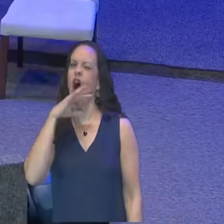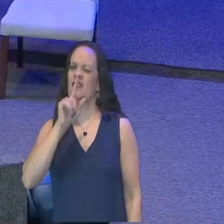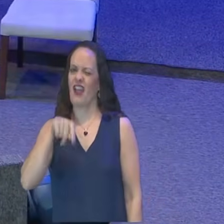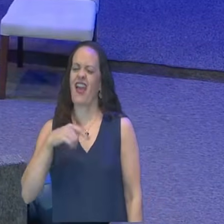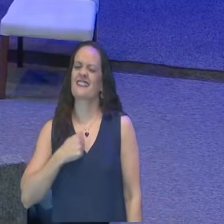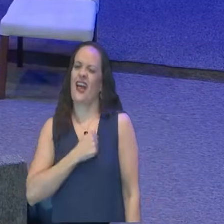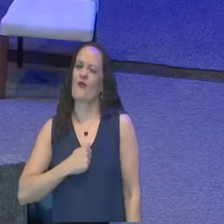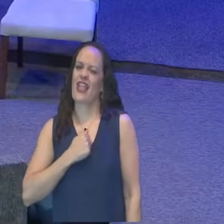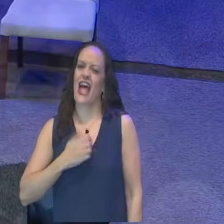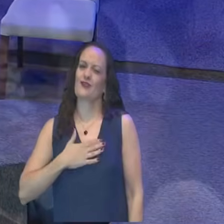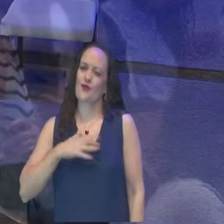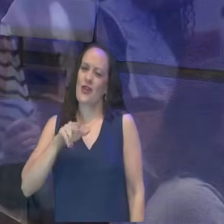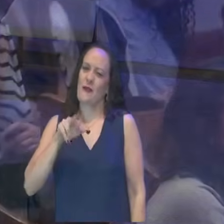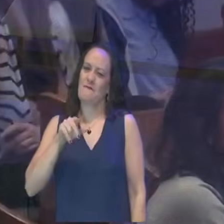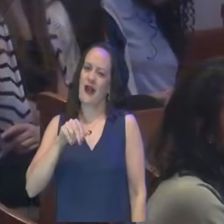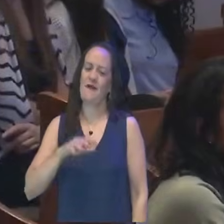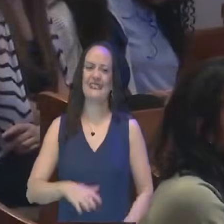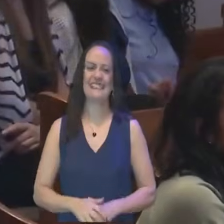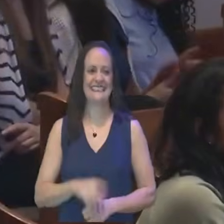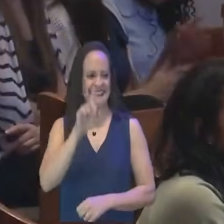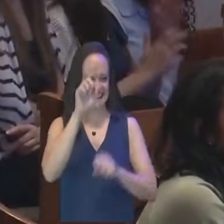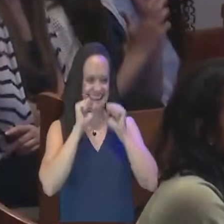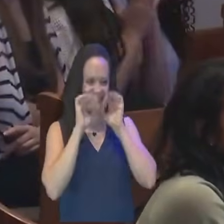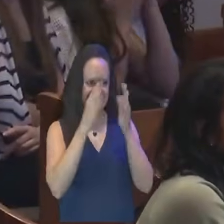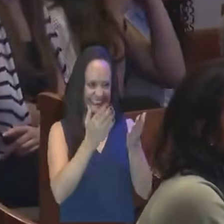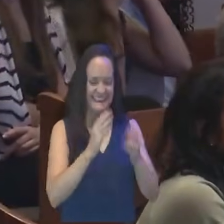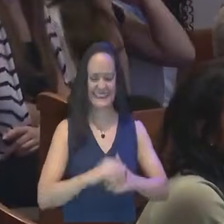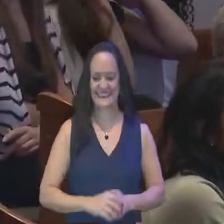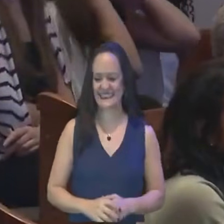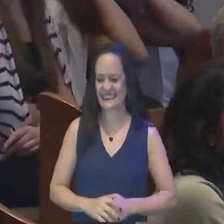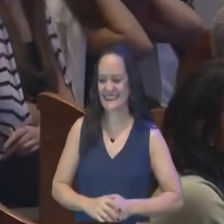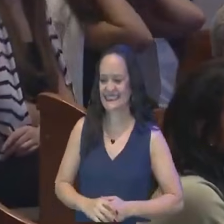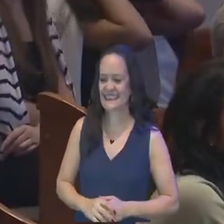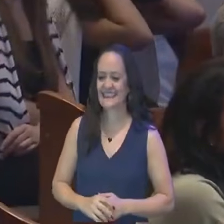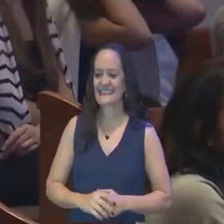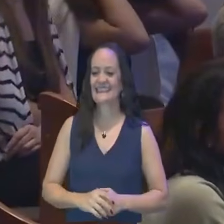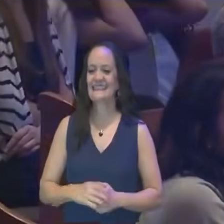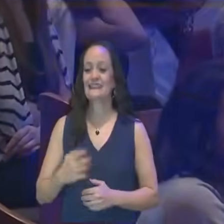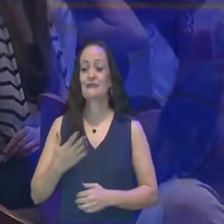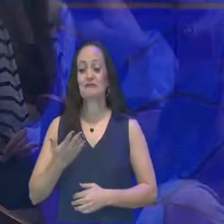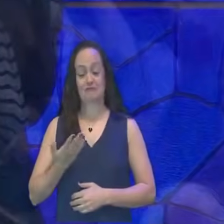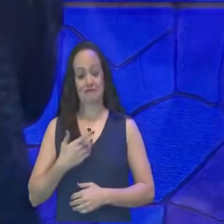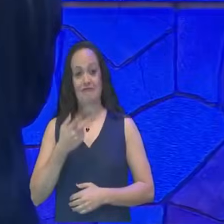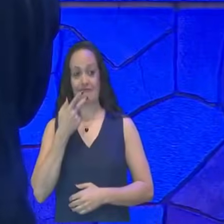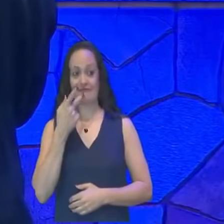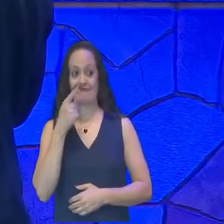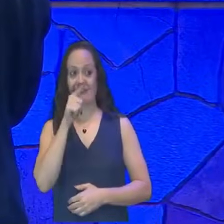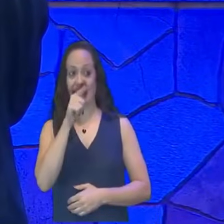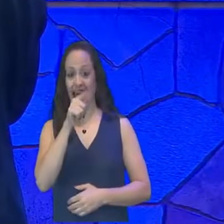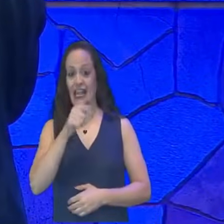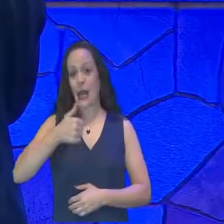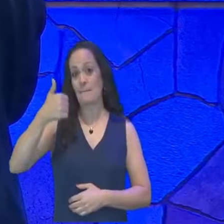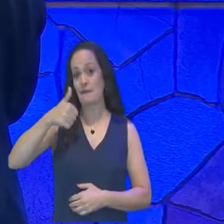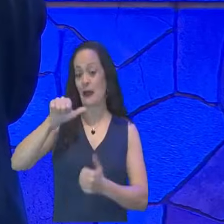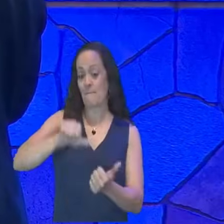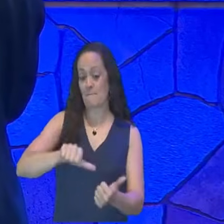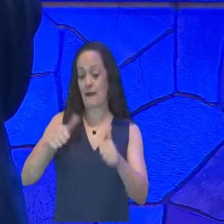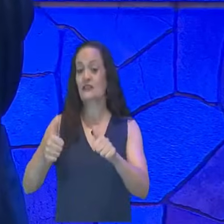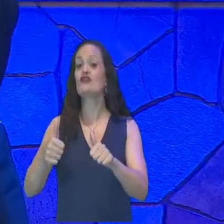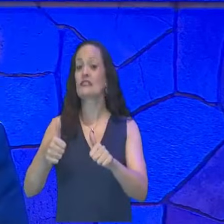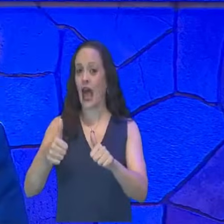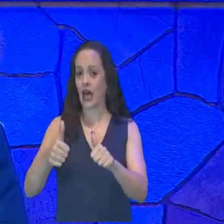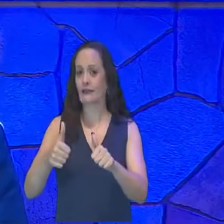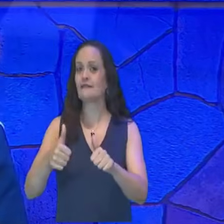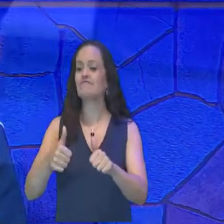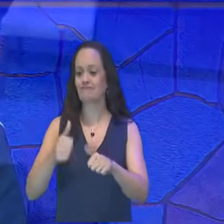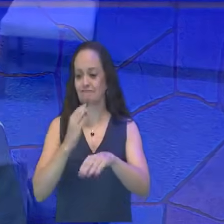mais velho. Deus abençoe, Kayla. E uma informação muito importante, pastor Davi. Ela foi a primeira batista da família, tá?